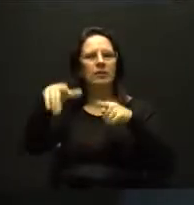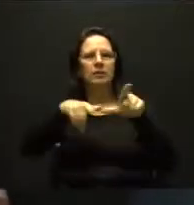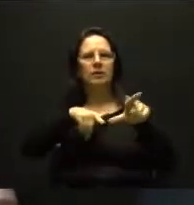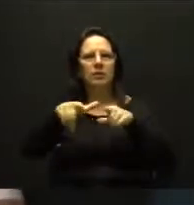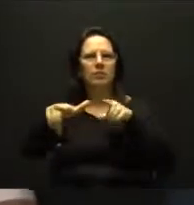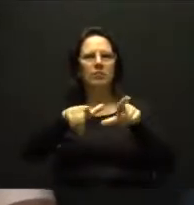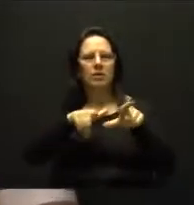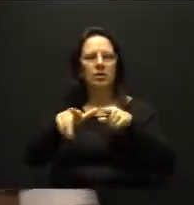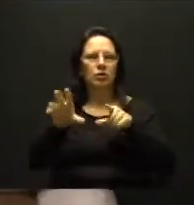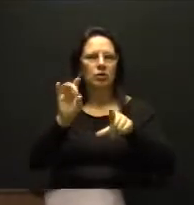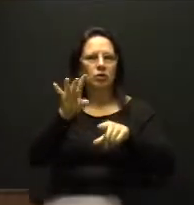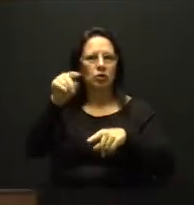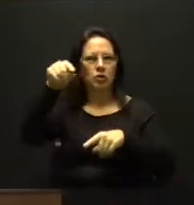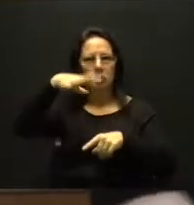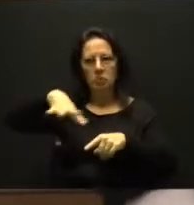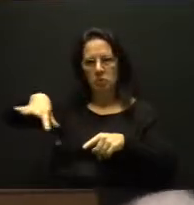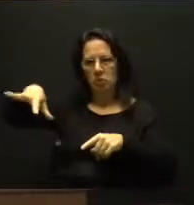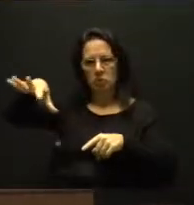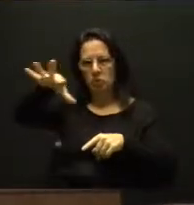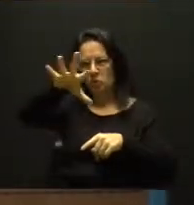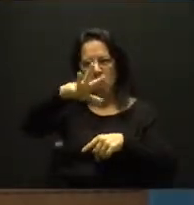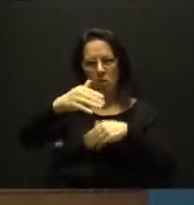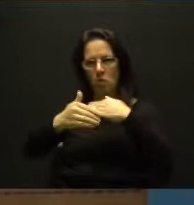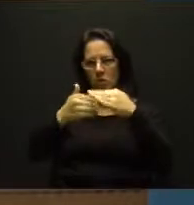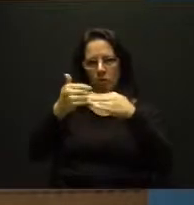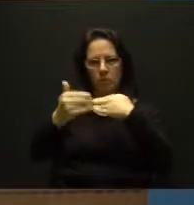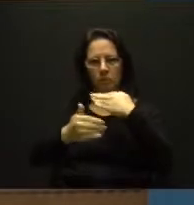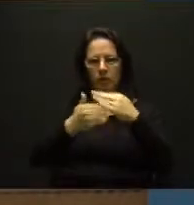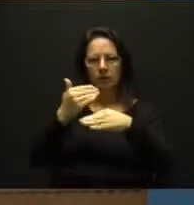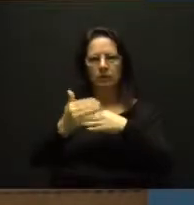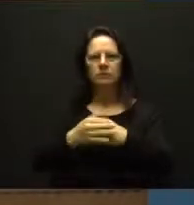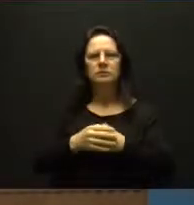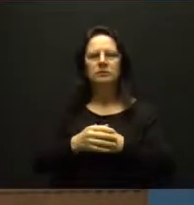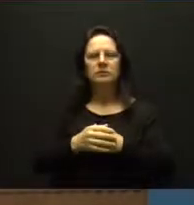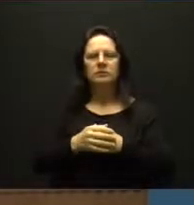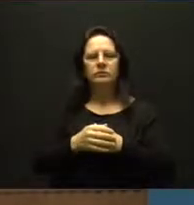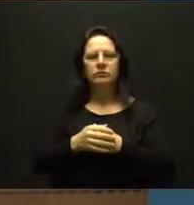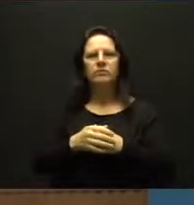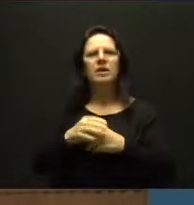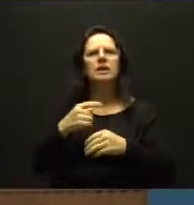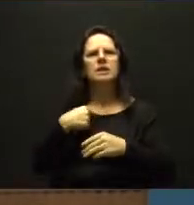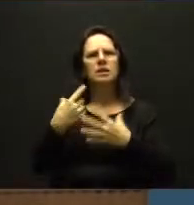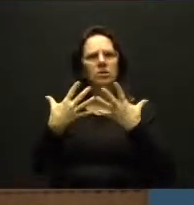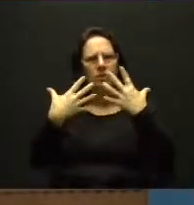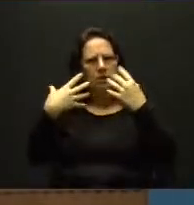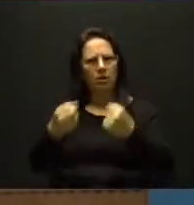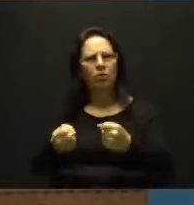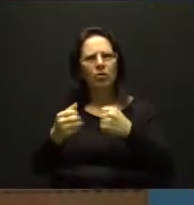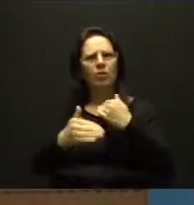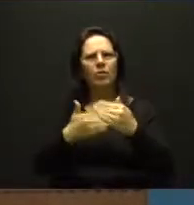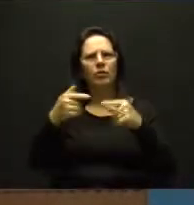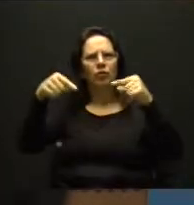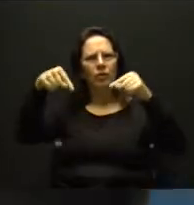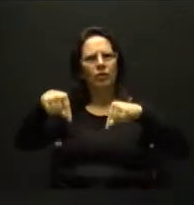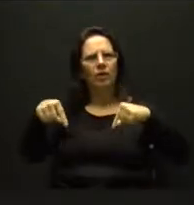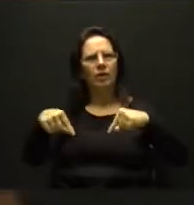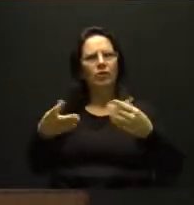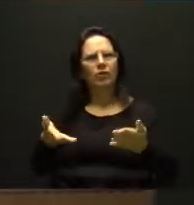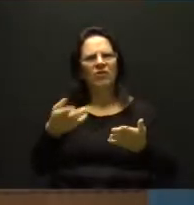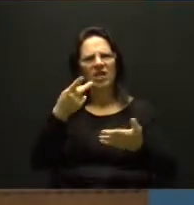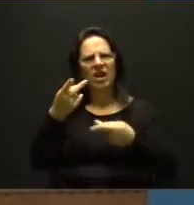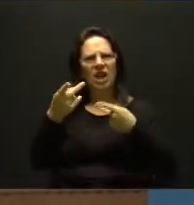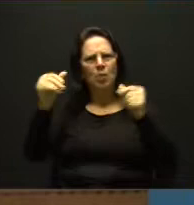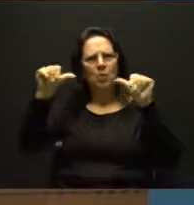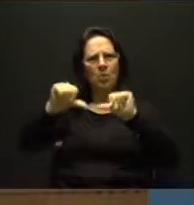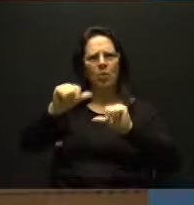e não foi só aquela sobrinhas que eu falei foi atendida não então eu fui atendido eu não posso chegar hoje aqui e falar mal